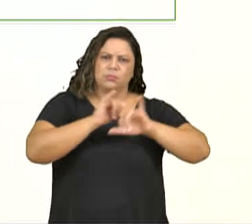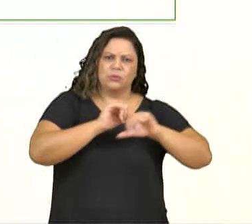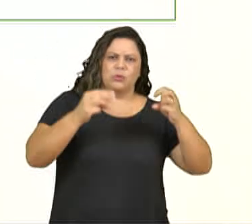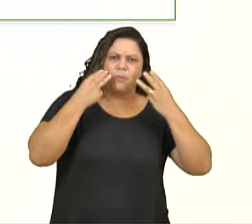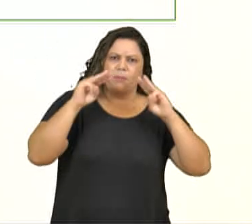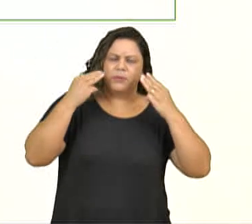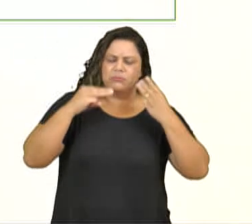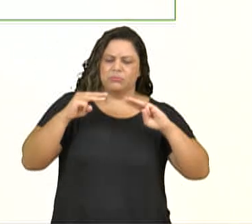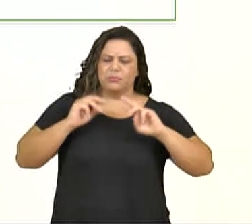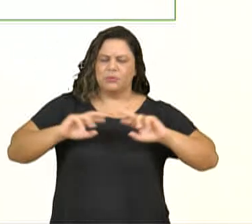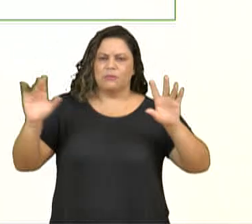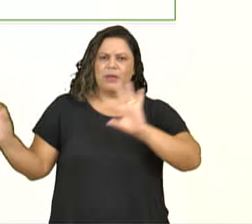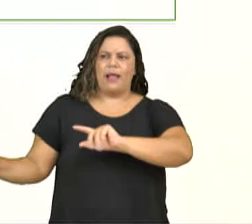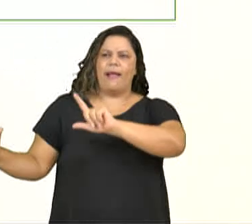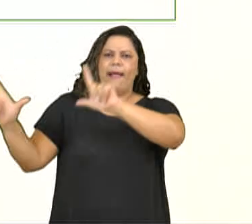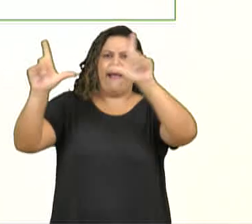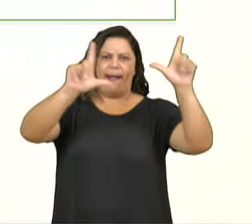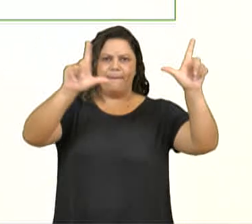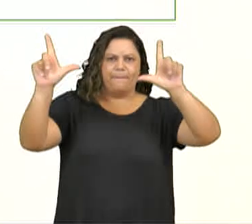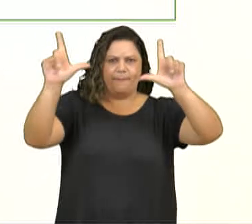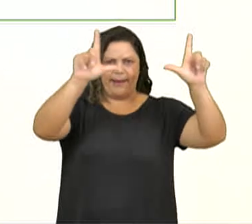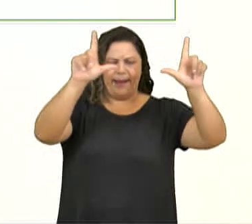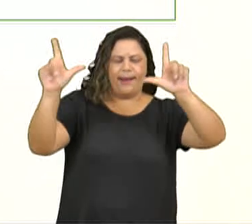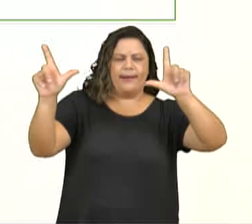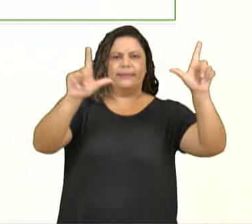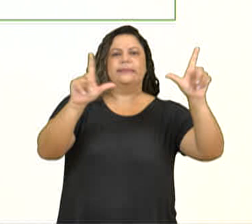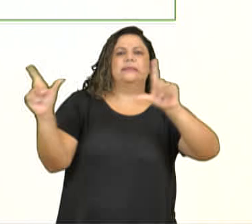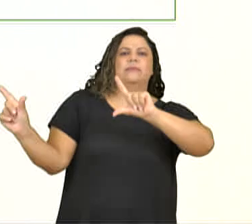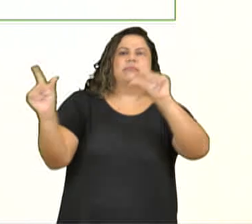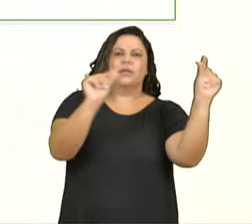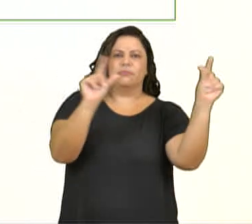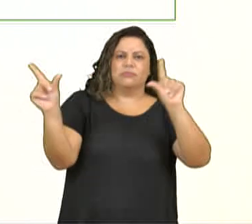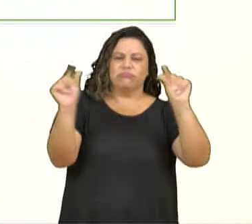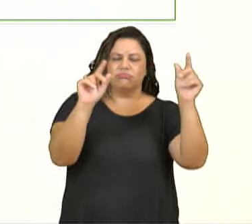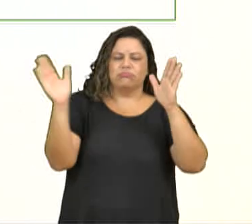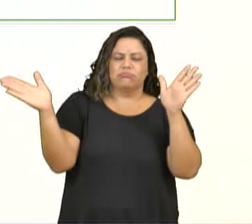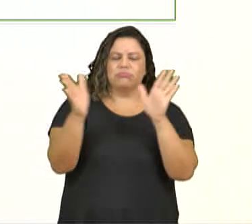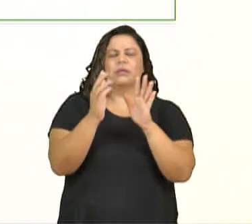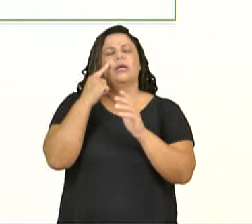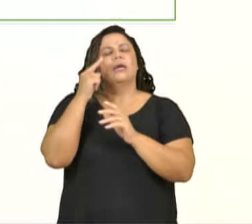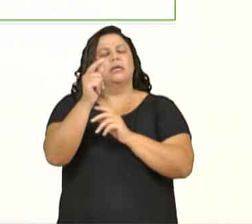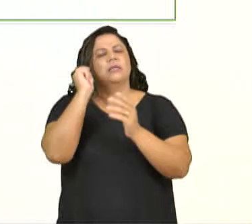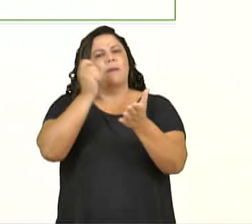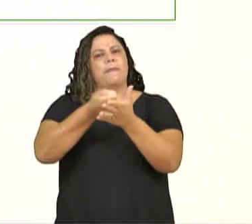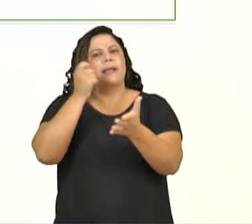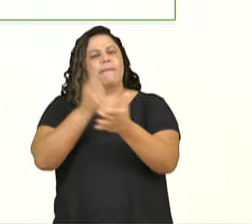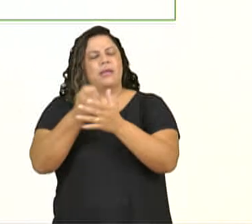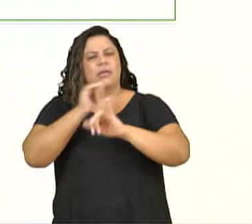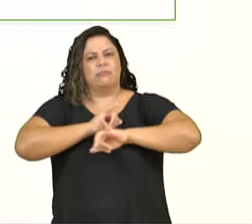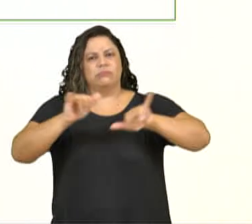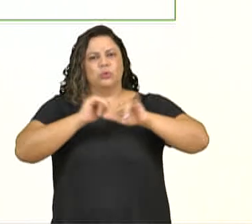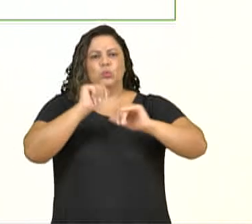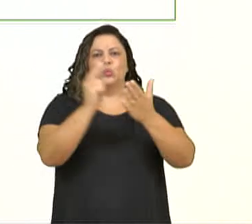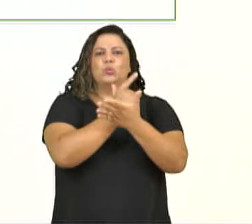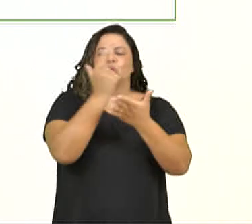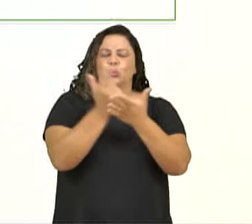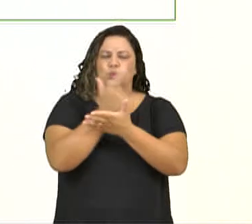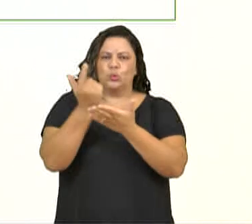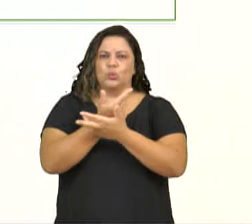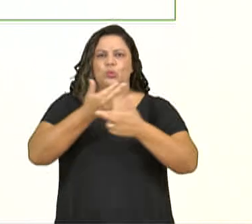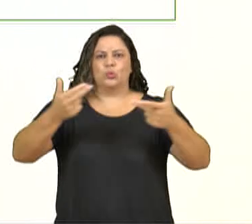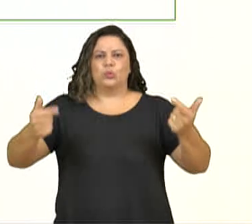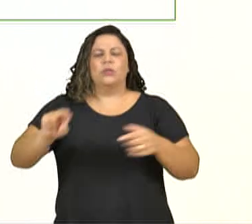placas publicitárias espalhadas pelas avenidas de grande circulação, matérias pagas e anúncios em jornais e tabloides e o uso